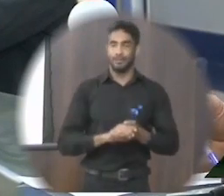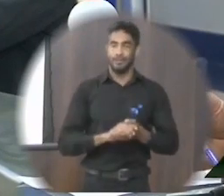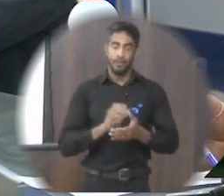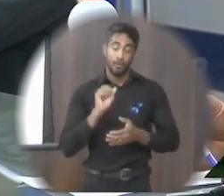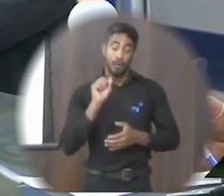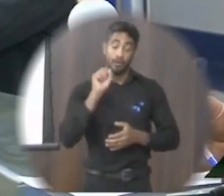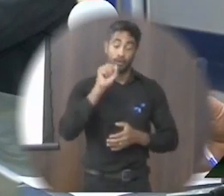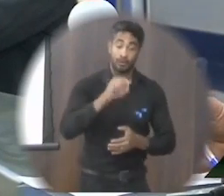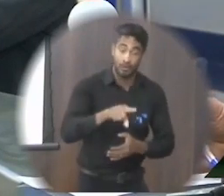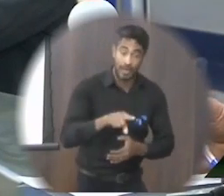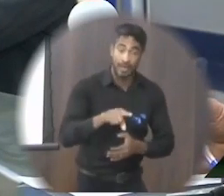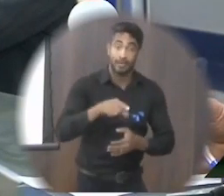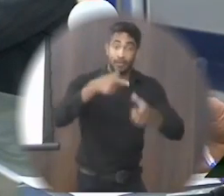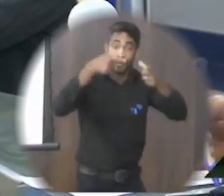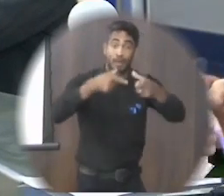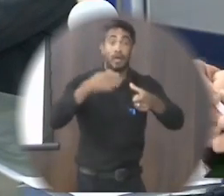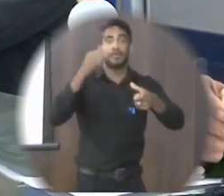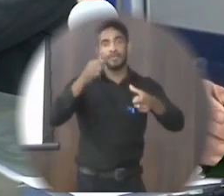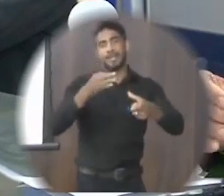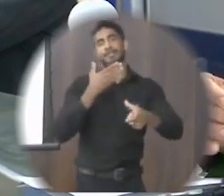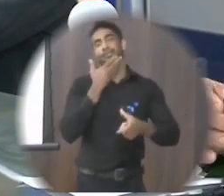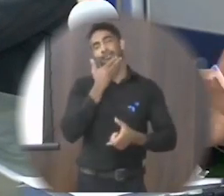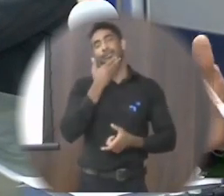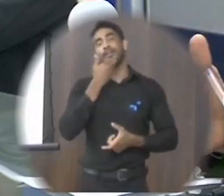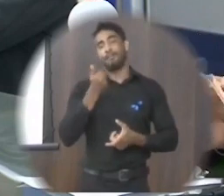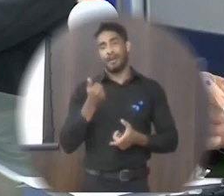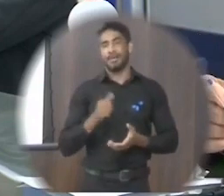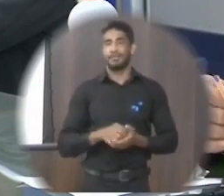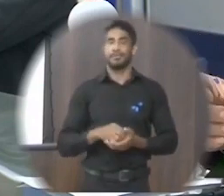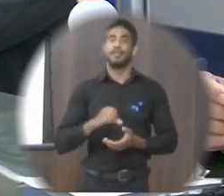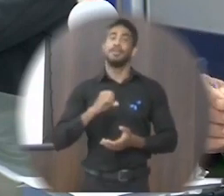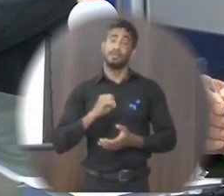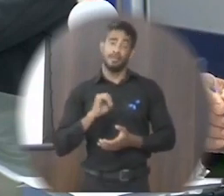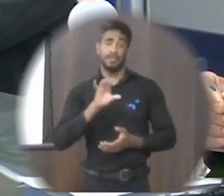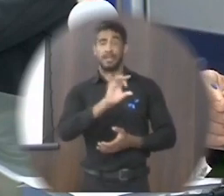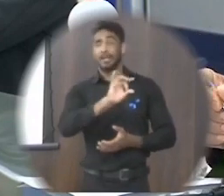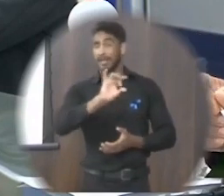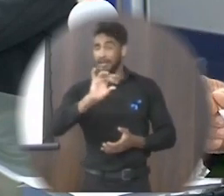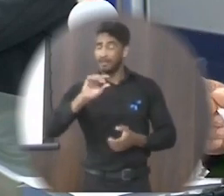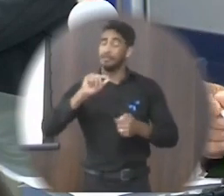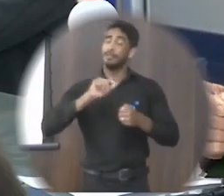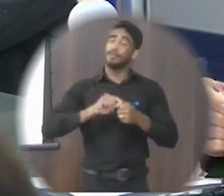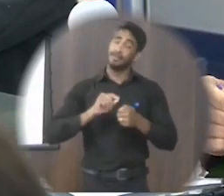lixo, facilita muito. Se nós fizermos separação na nossa casa,